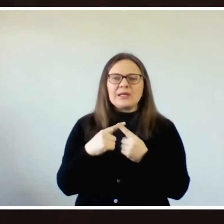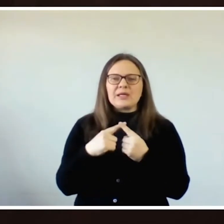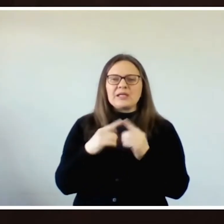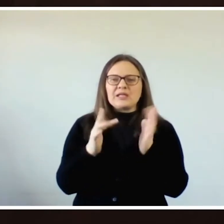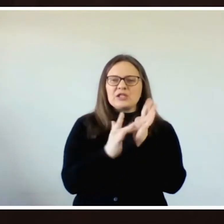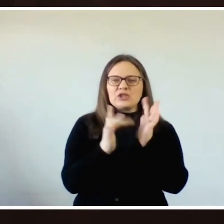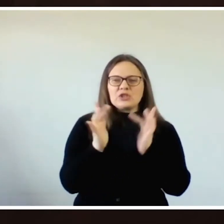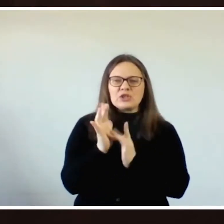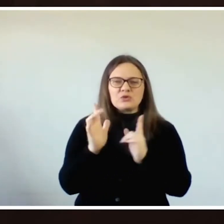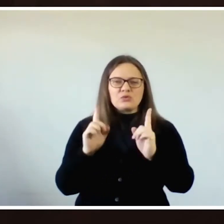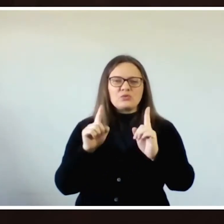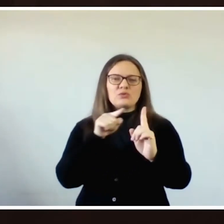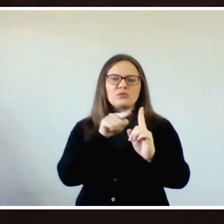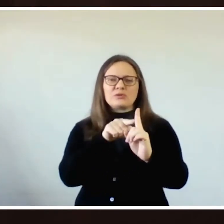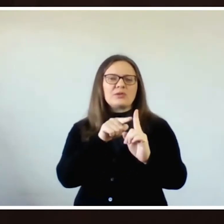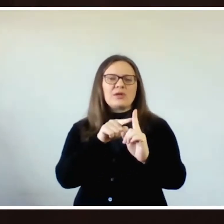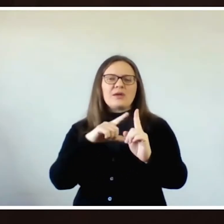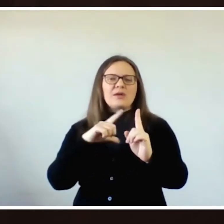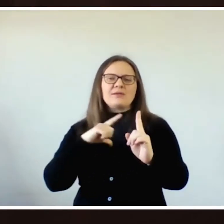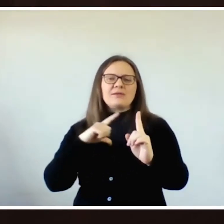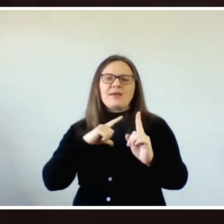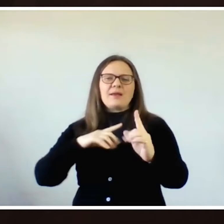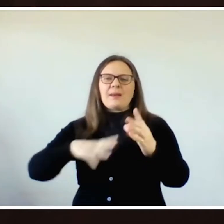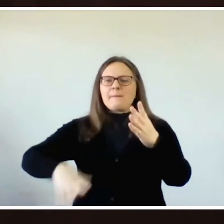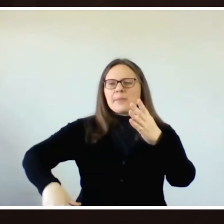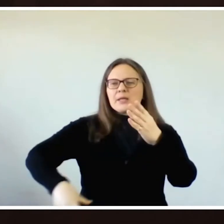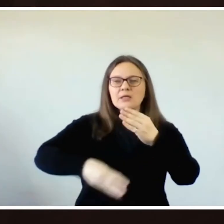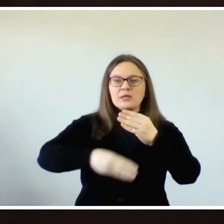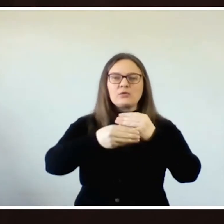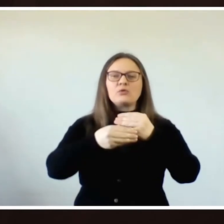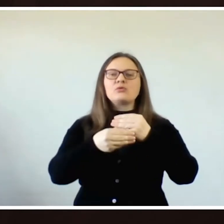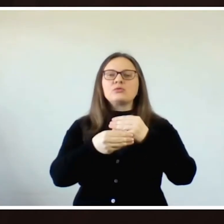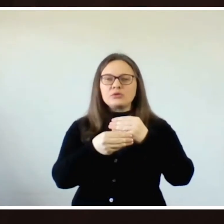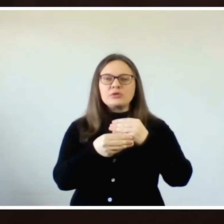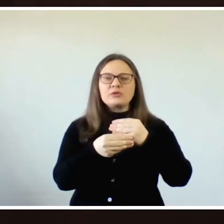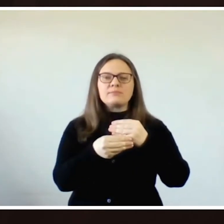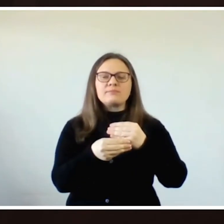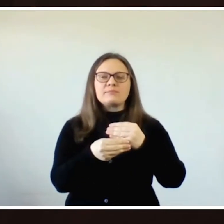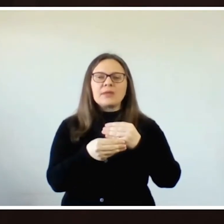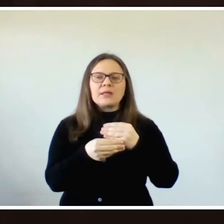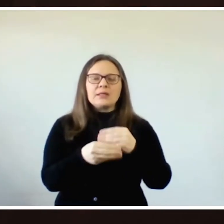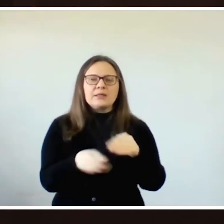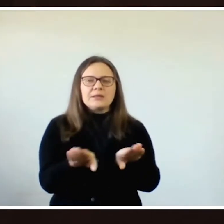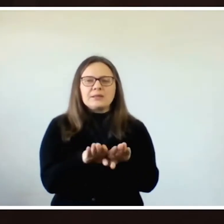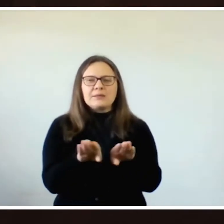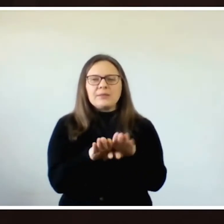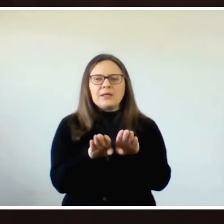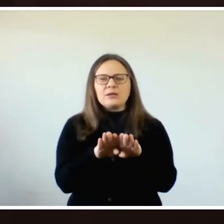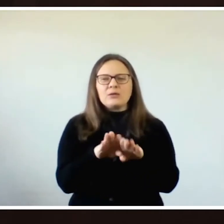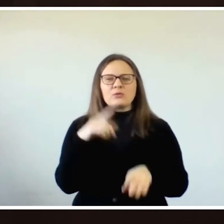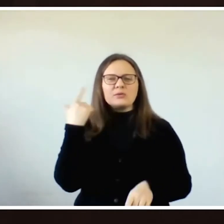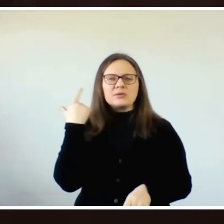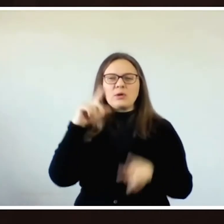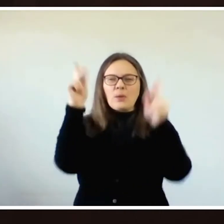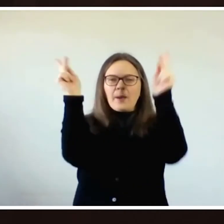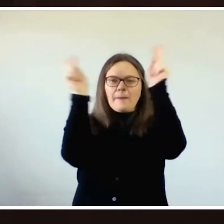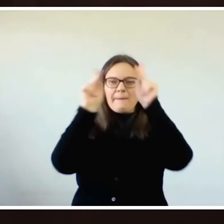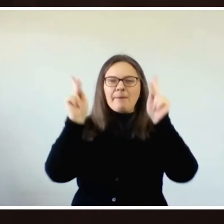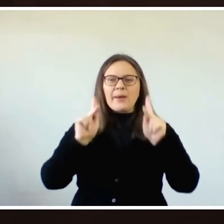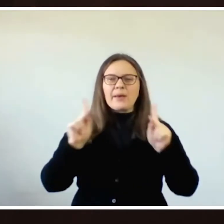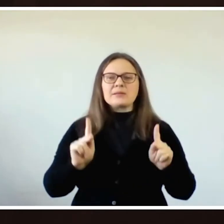a plenitude, né? Que havendo feito paz pelo sangue da sua cruz, por meio dele, reconciliasse consigo